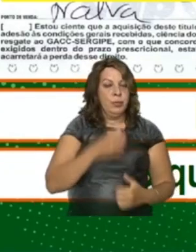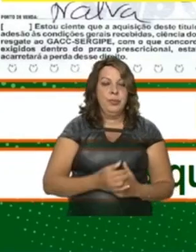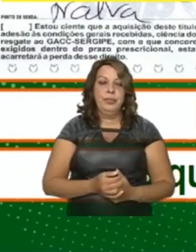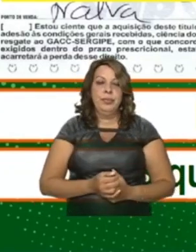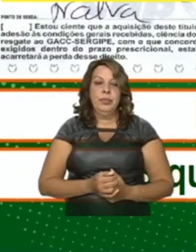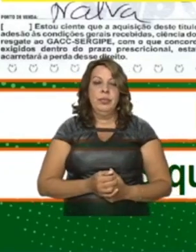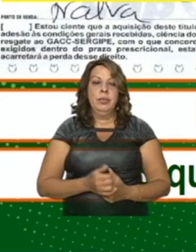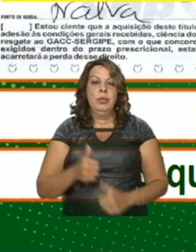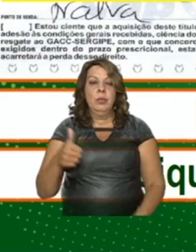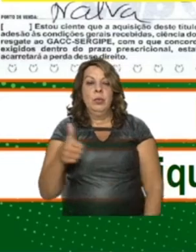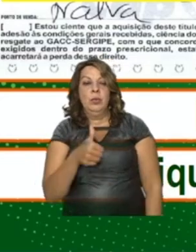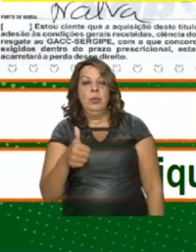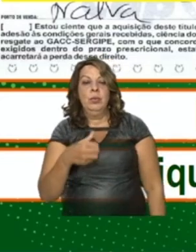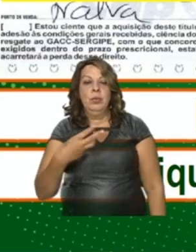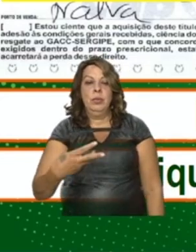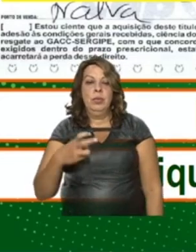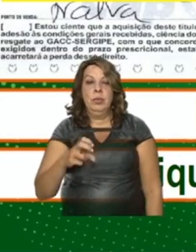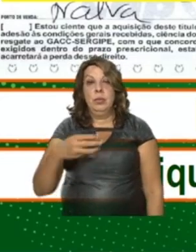E aqui tem, ó,